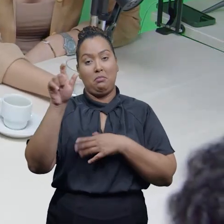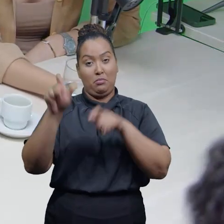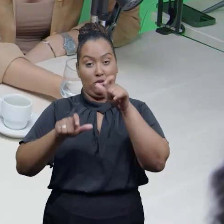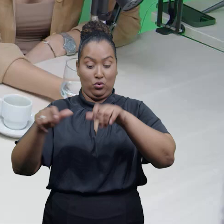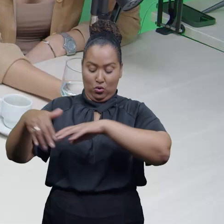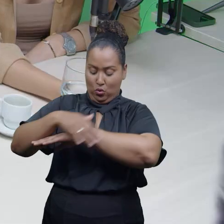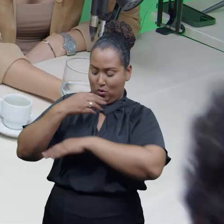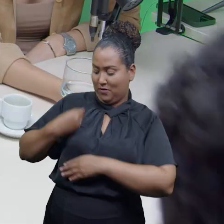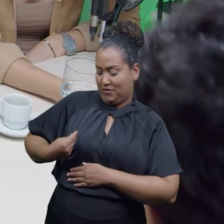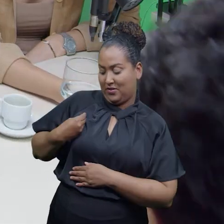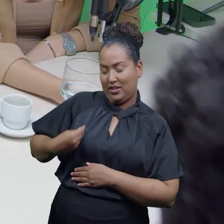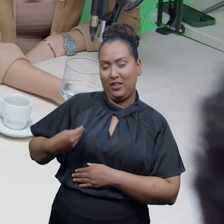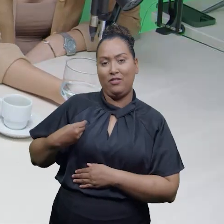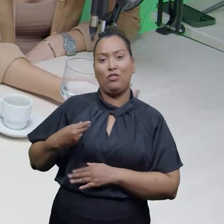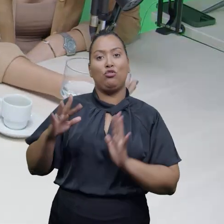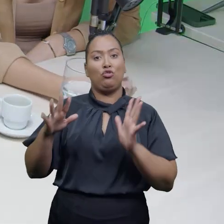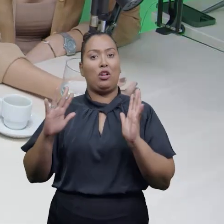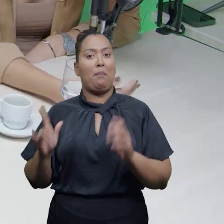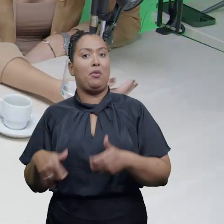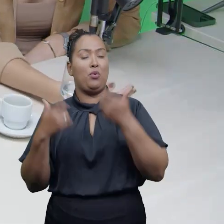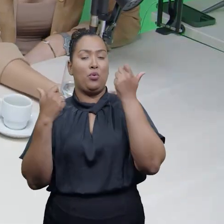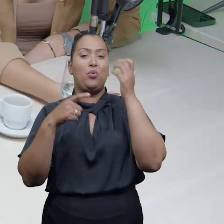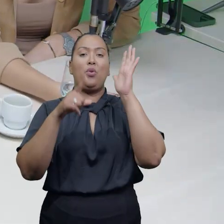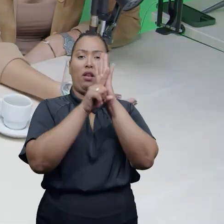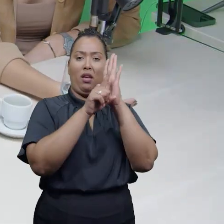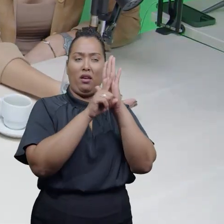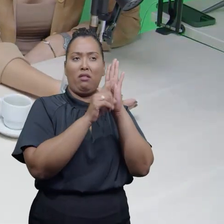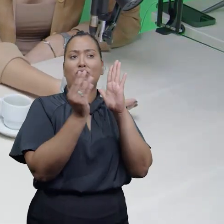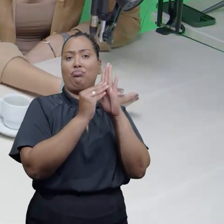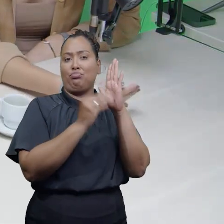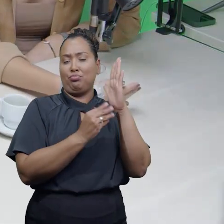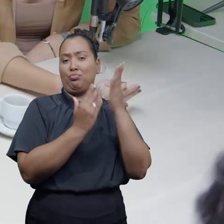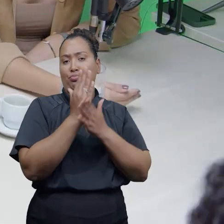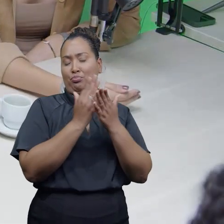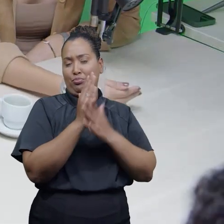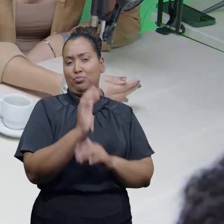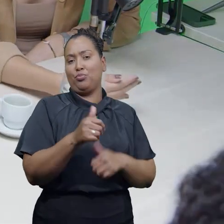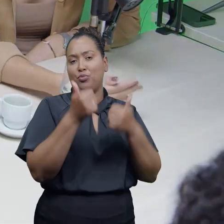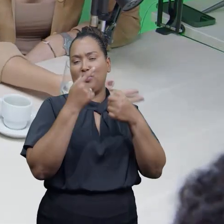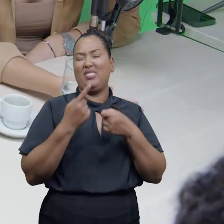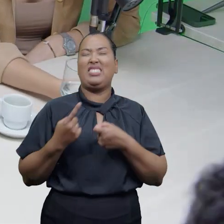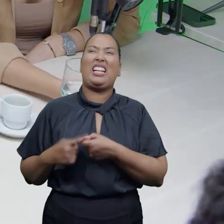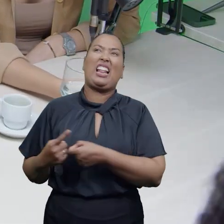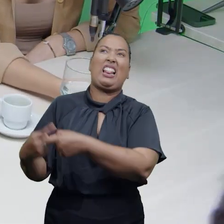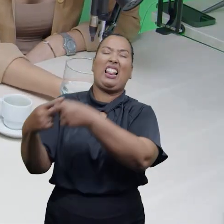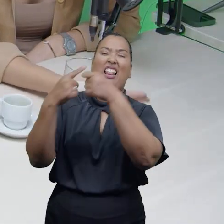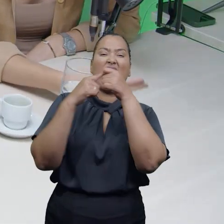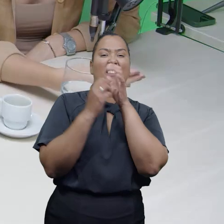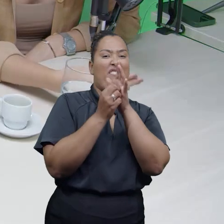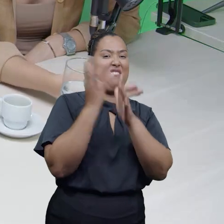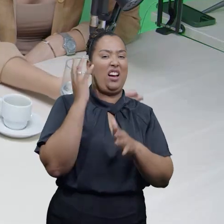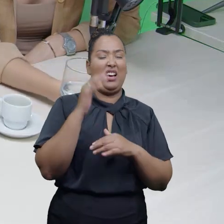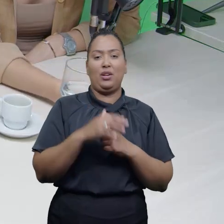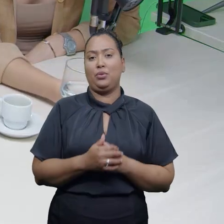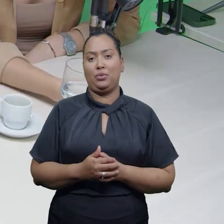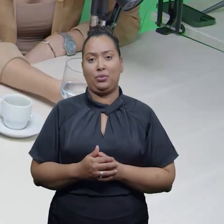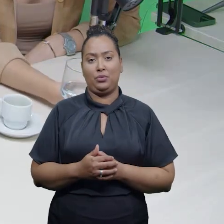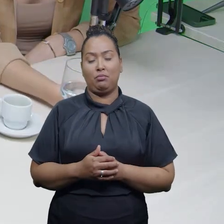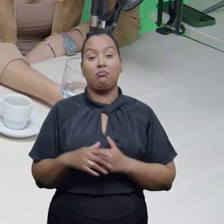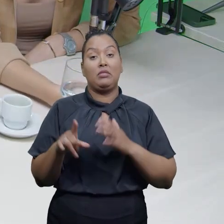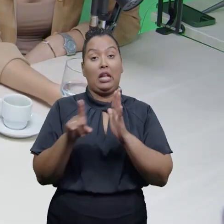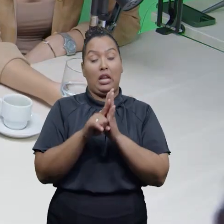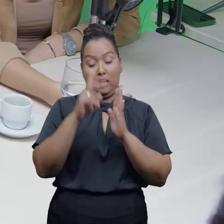de pessoas em situação de rua. A gente teve um avanço legislativo de vários municípios,